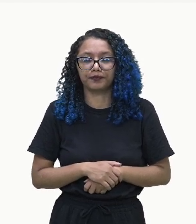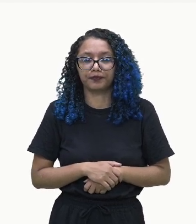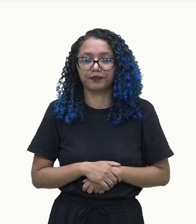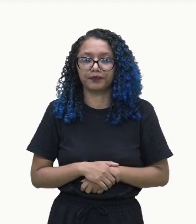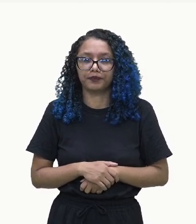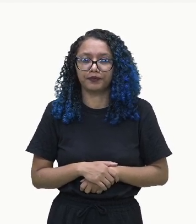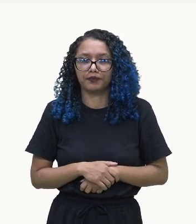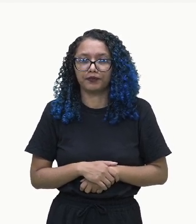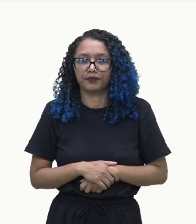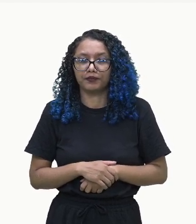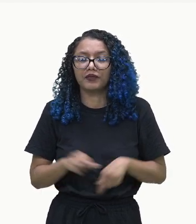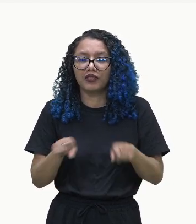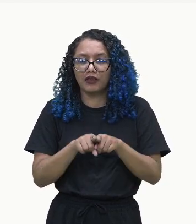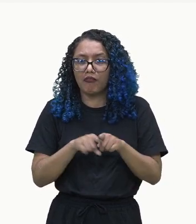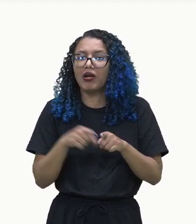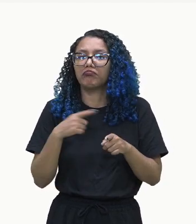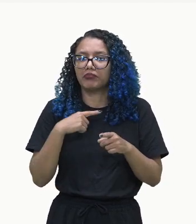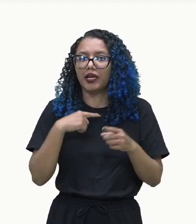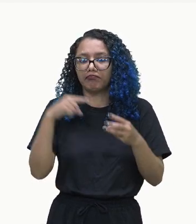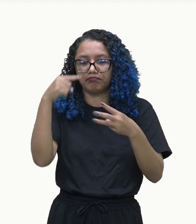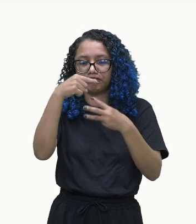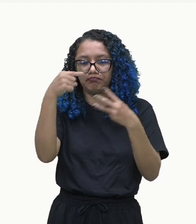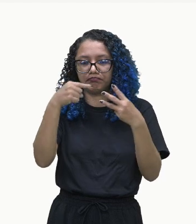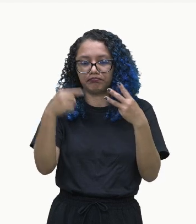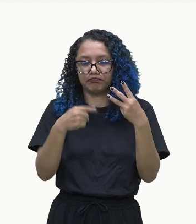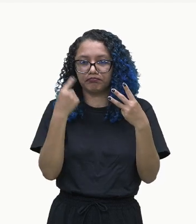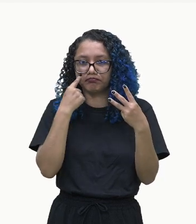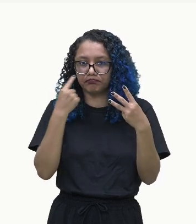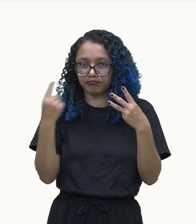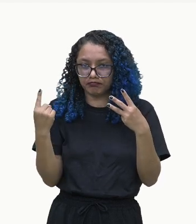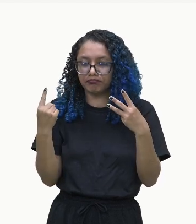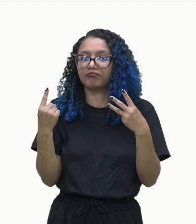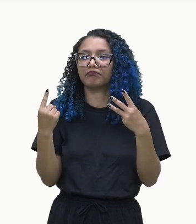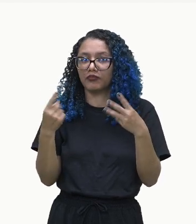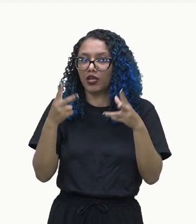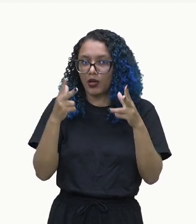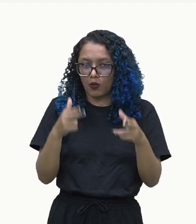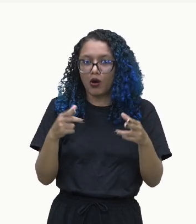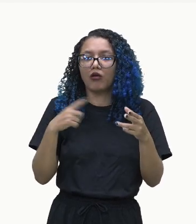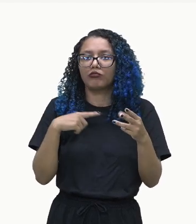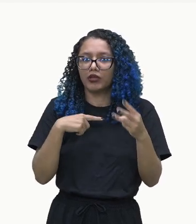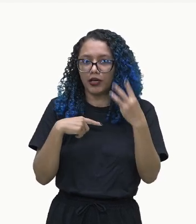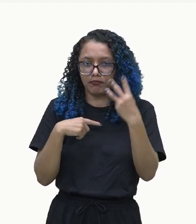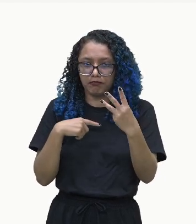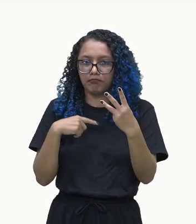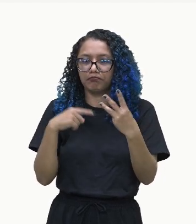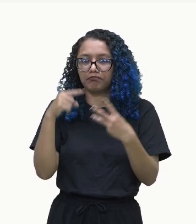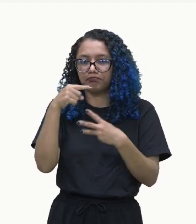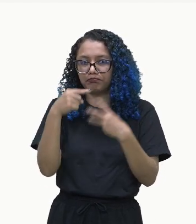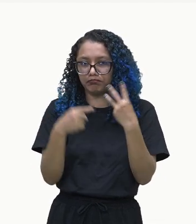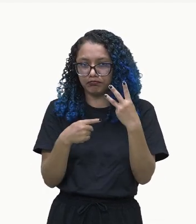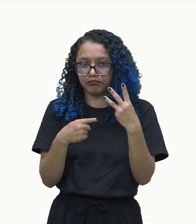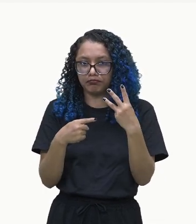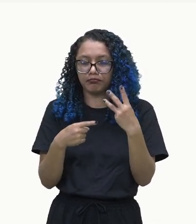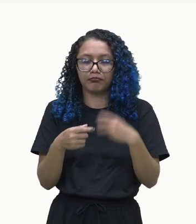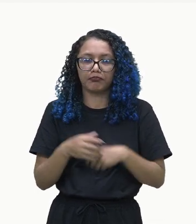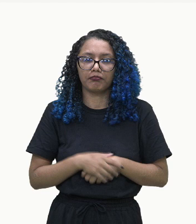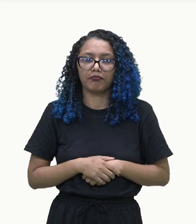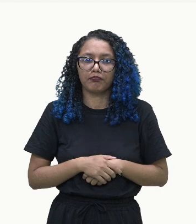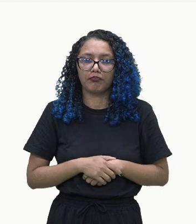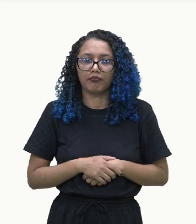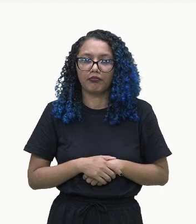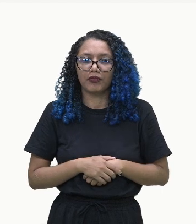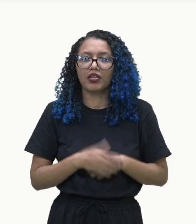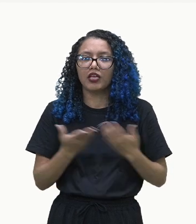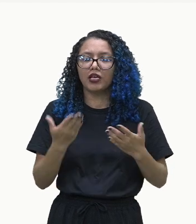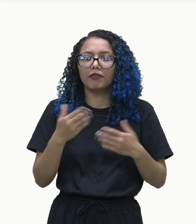os conceitos de hipertônico, isotônico e hipotônico, e esses processos de